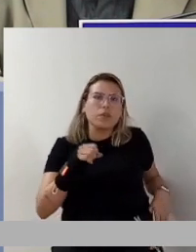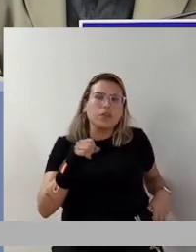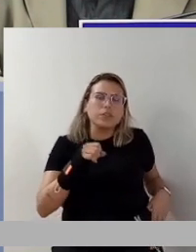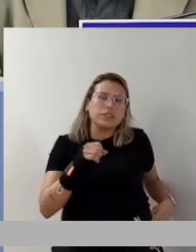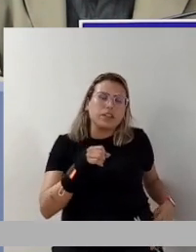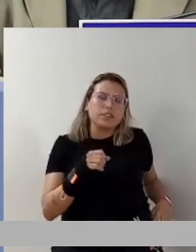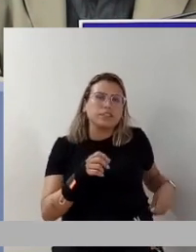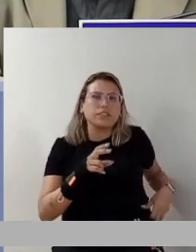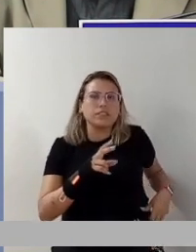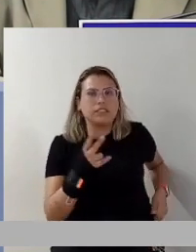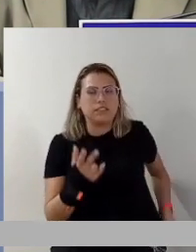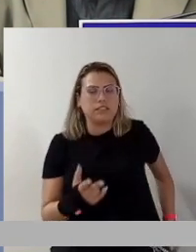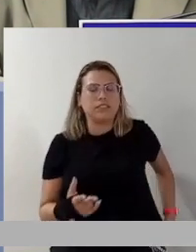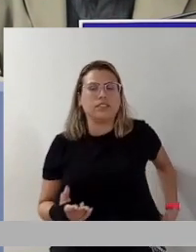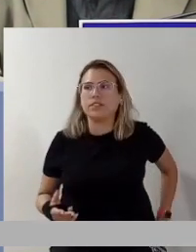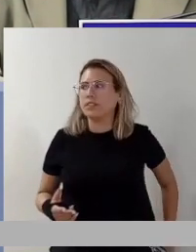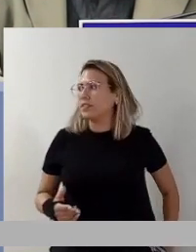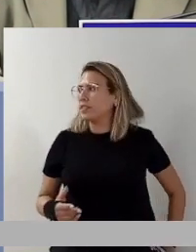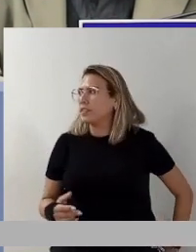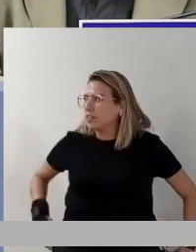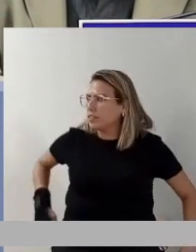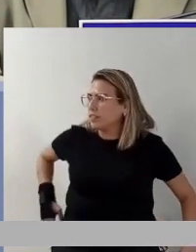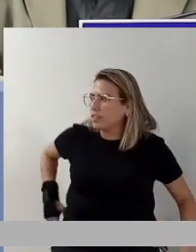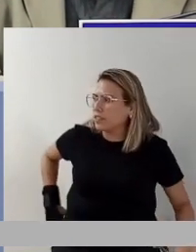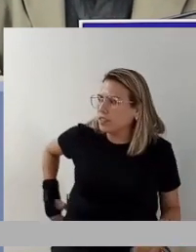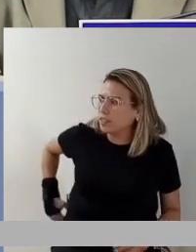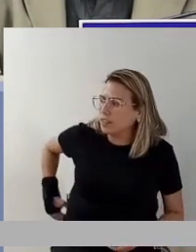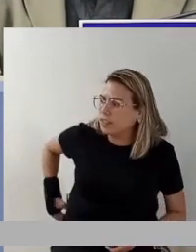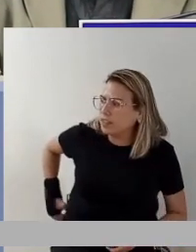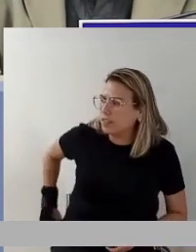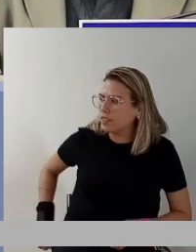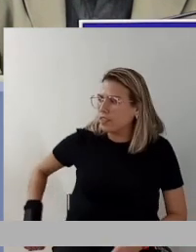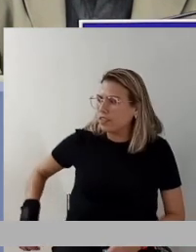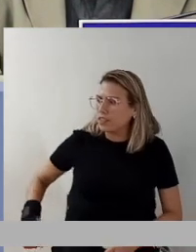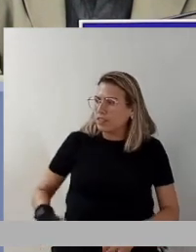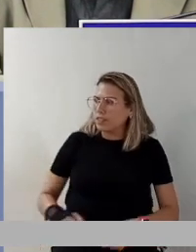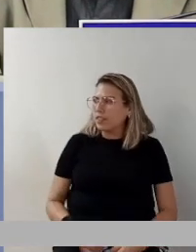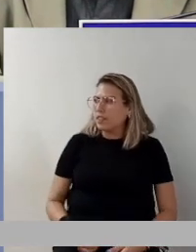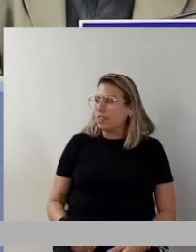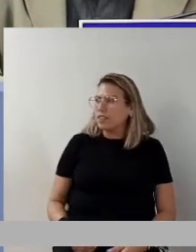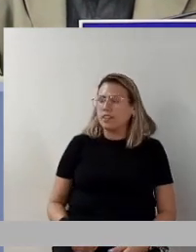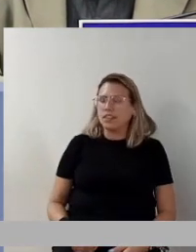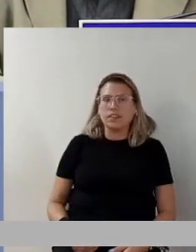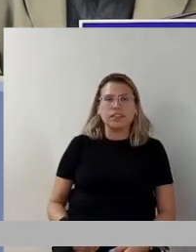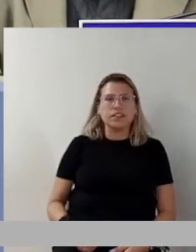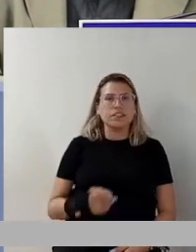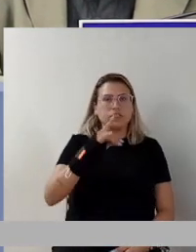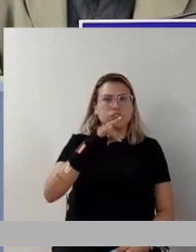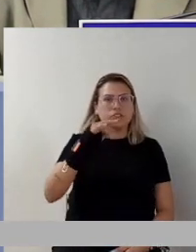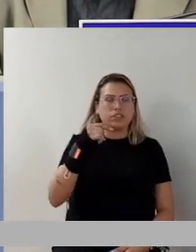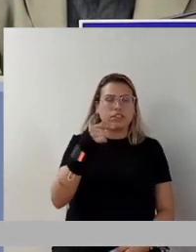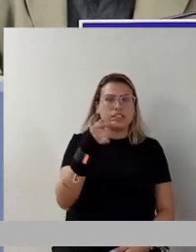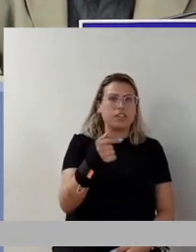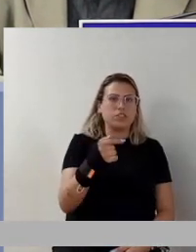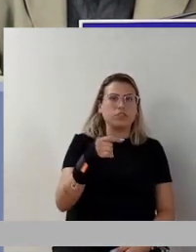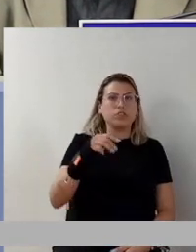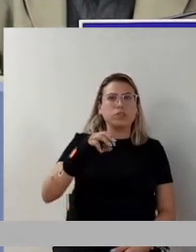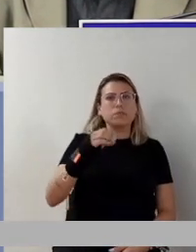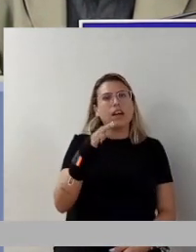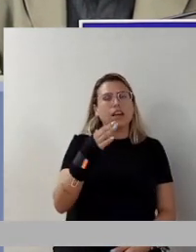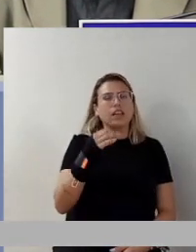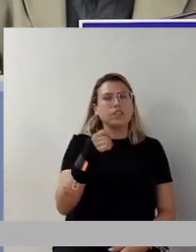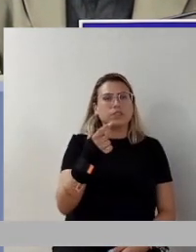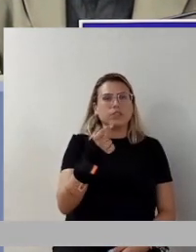primeiro período da quarta sessão Legislativa da 16ª legislatura do dia 7 de março de